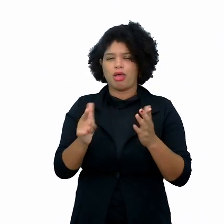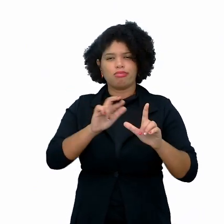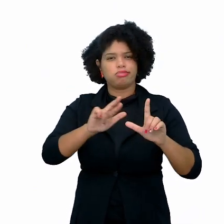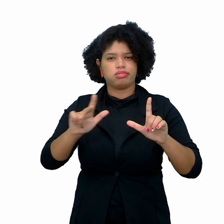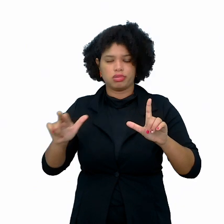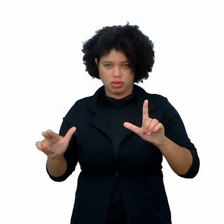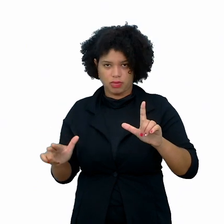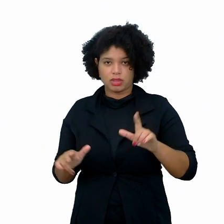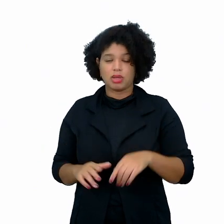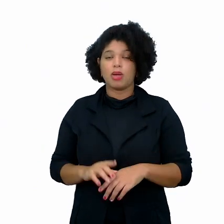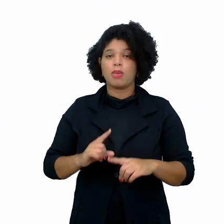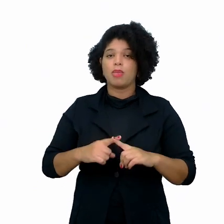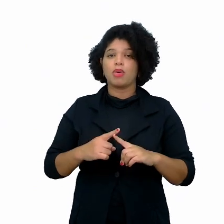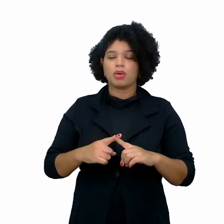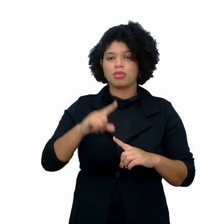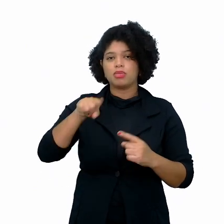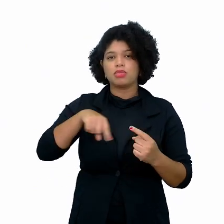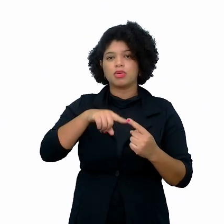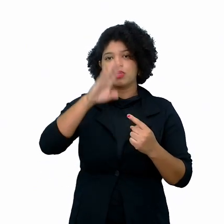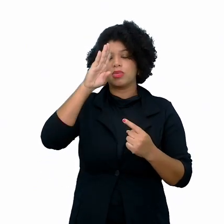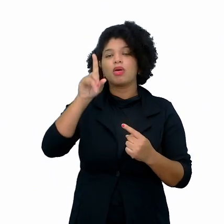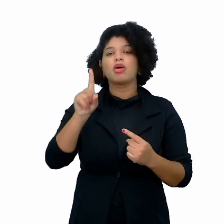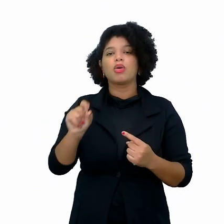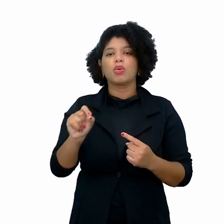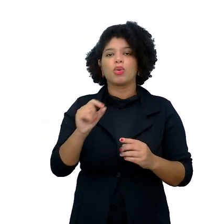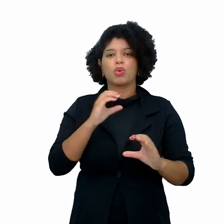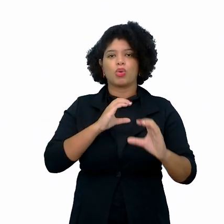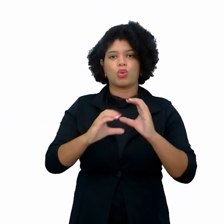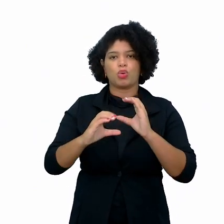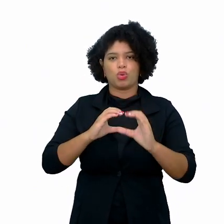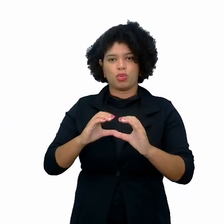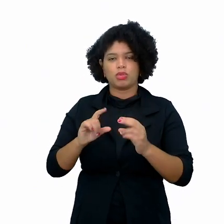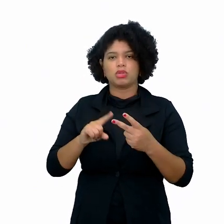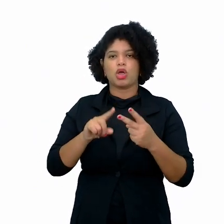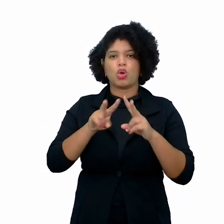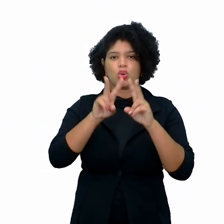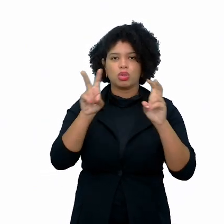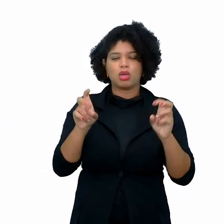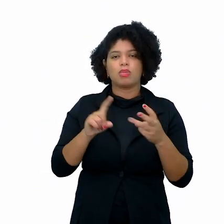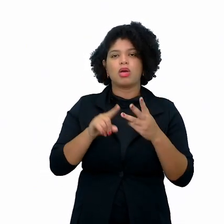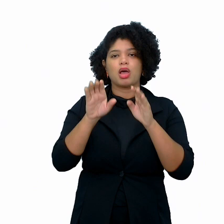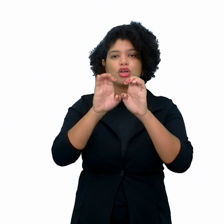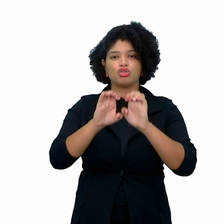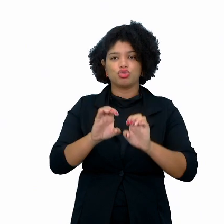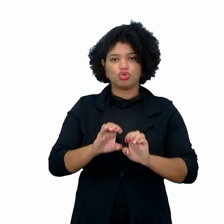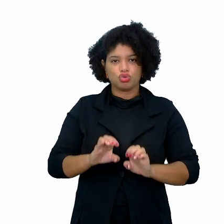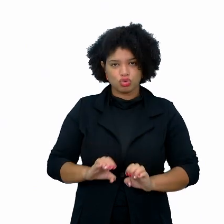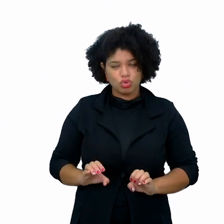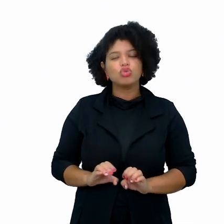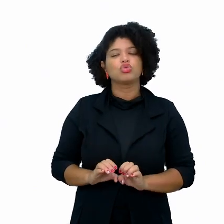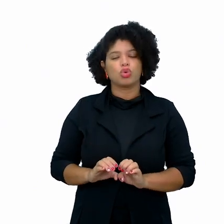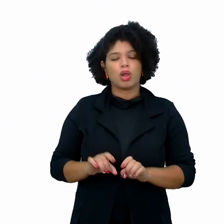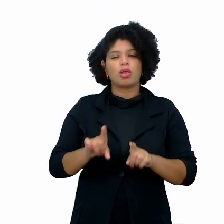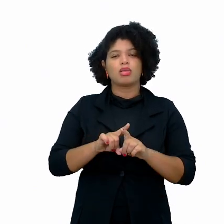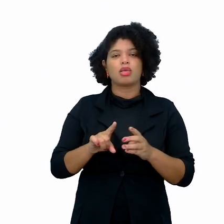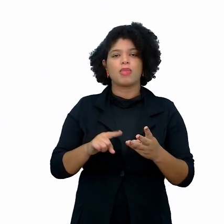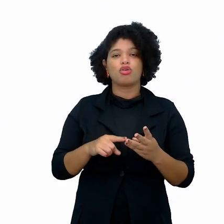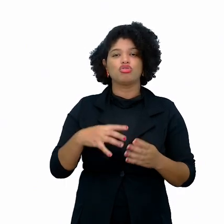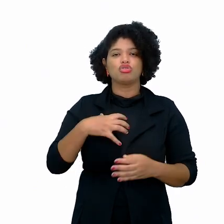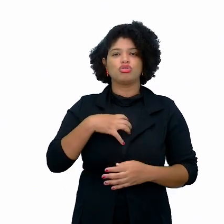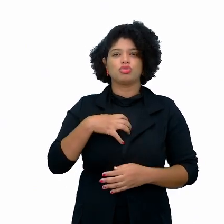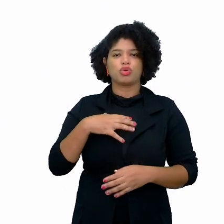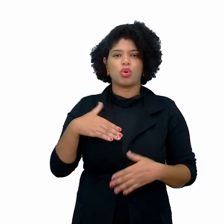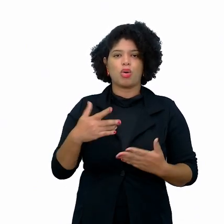situação comunicativa, o tema, assunto, a estrutura composicional e o estilo